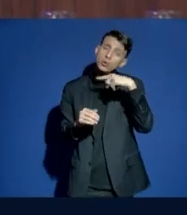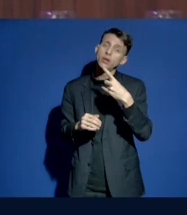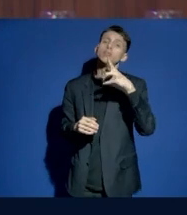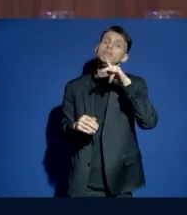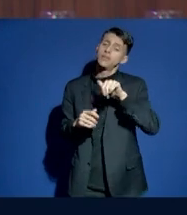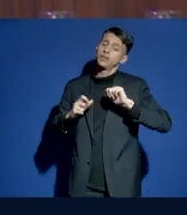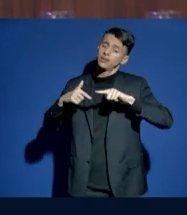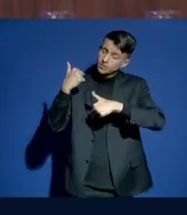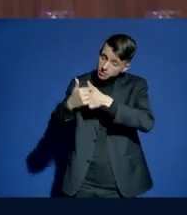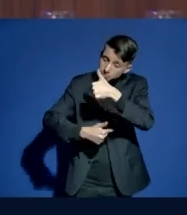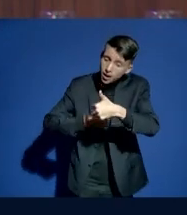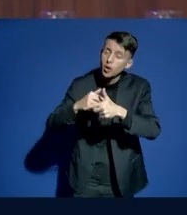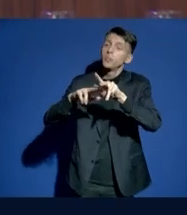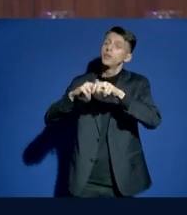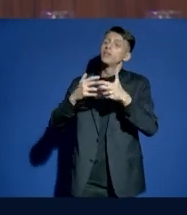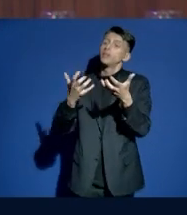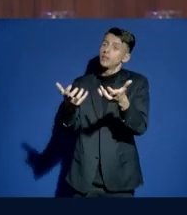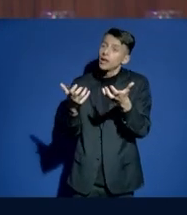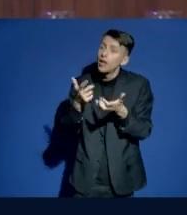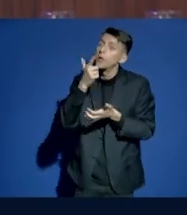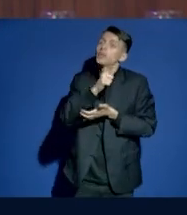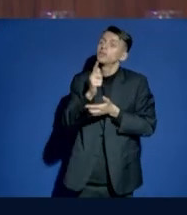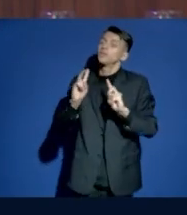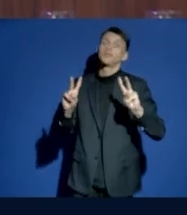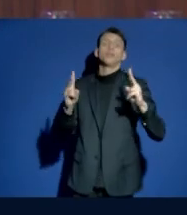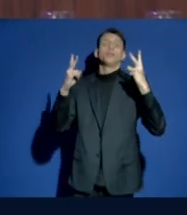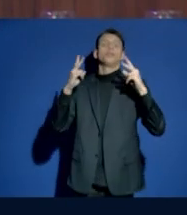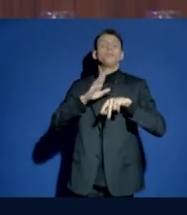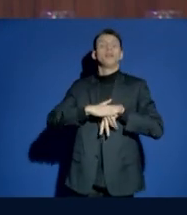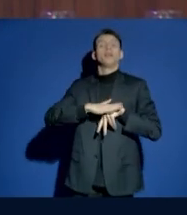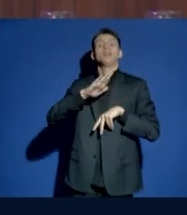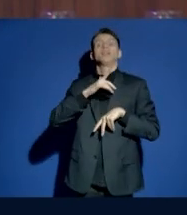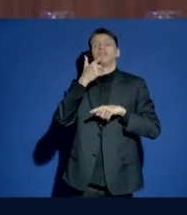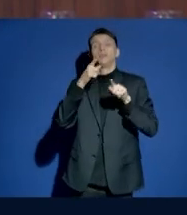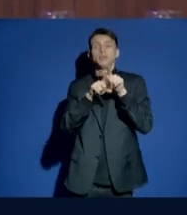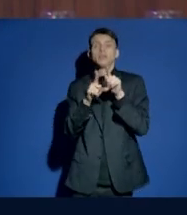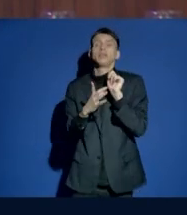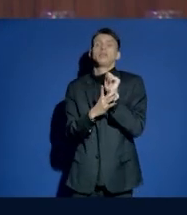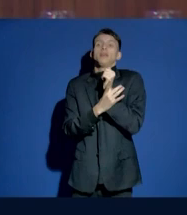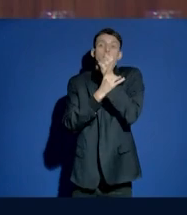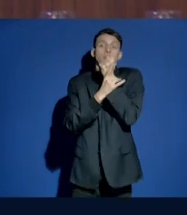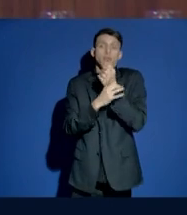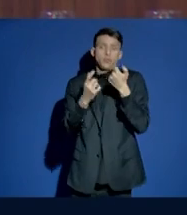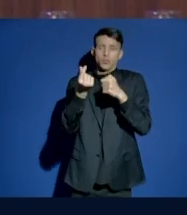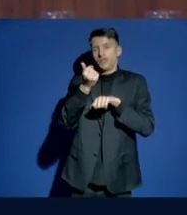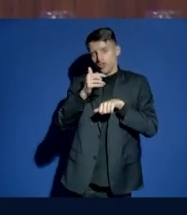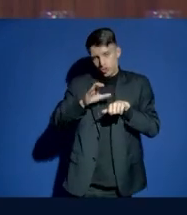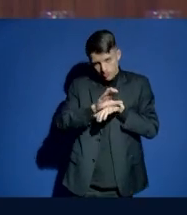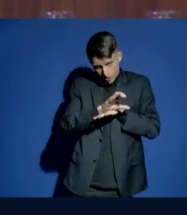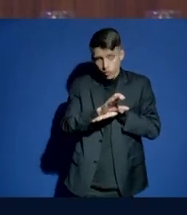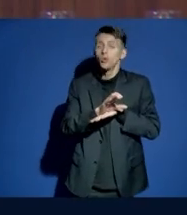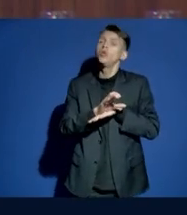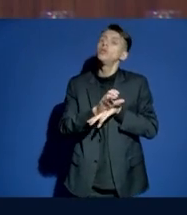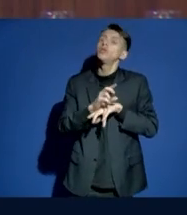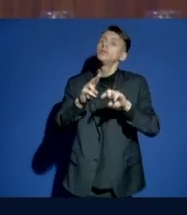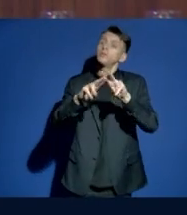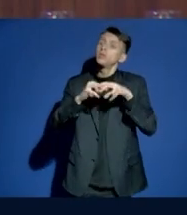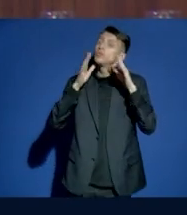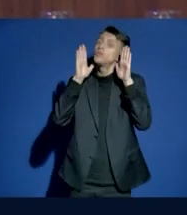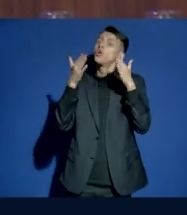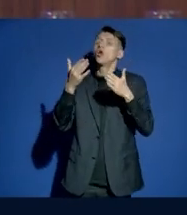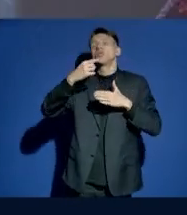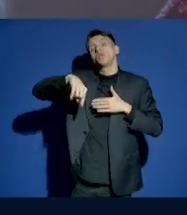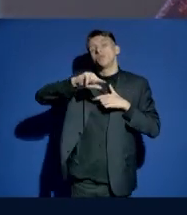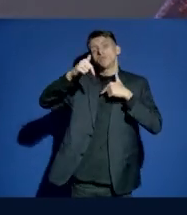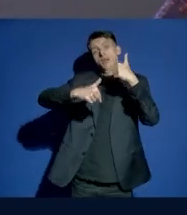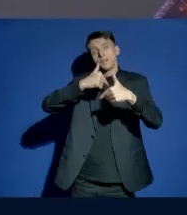uma excelente regulação que Garanta a geração de valor Mas também garanto investimento Então esse tem sido objeto é foco da nossa atenção